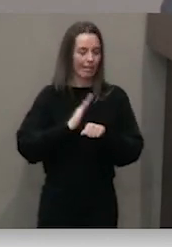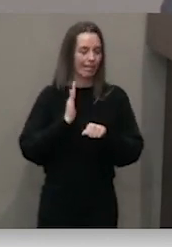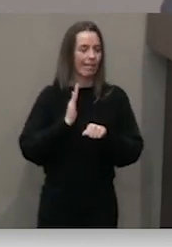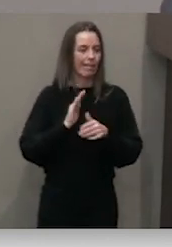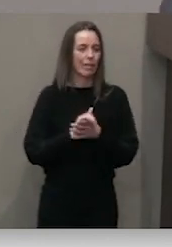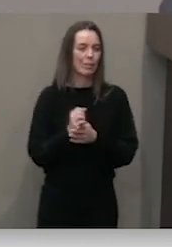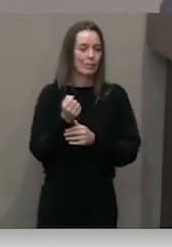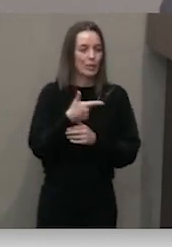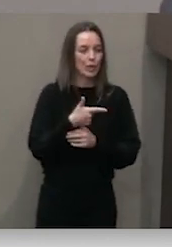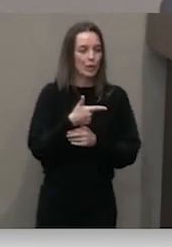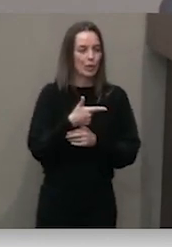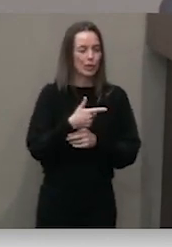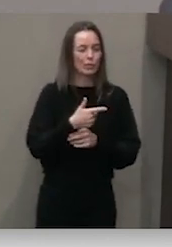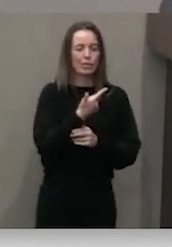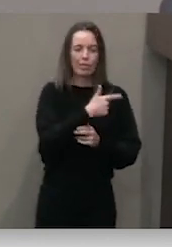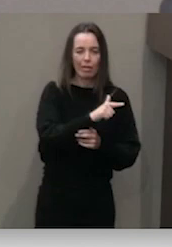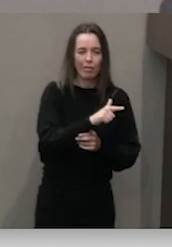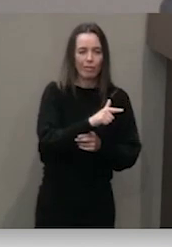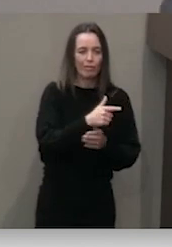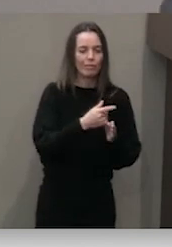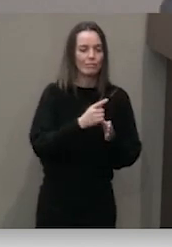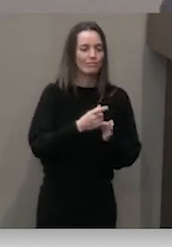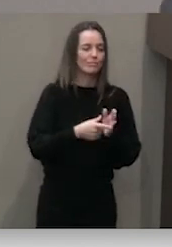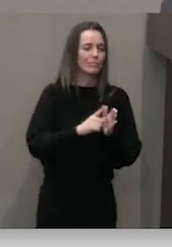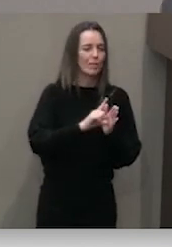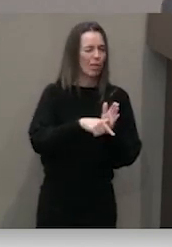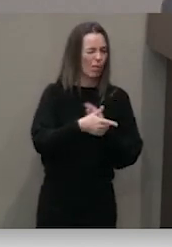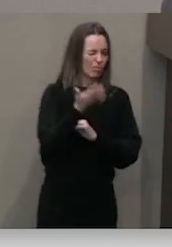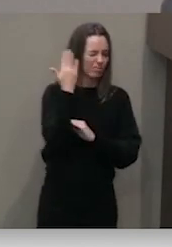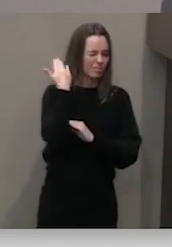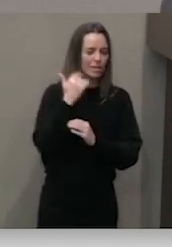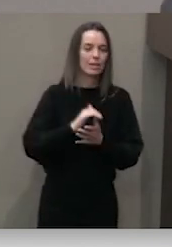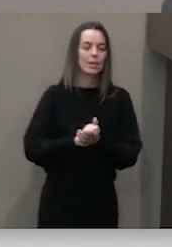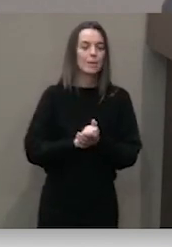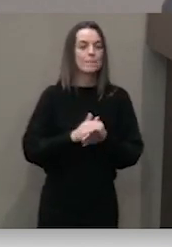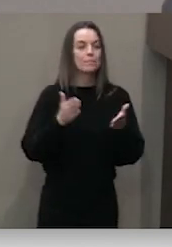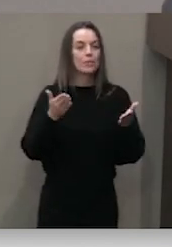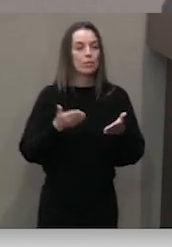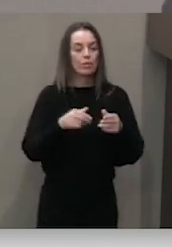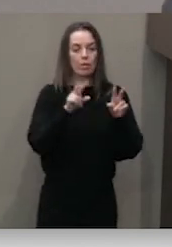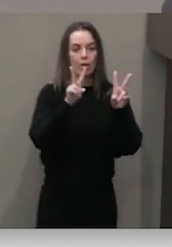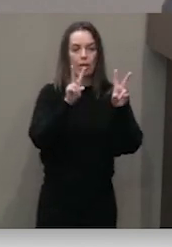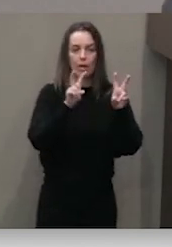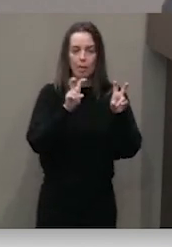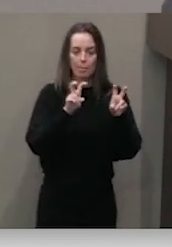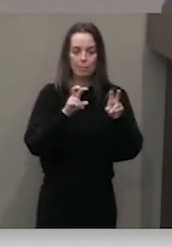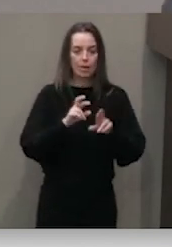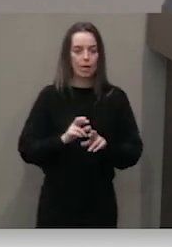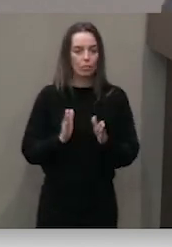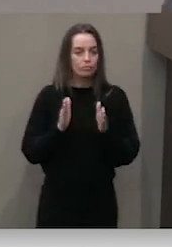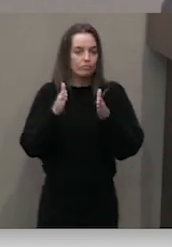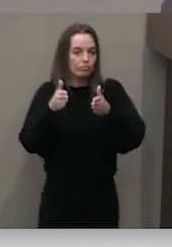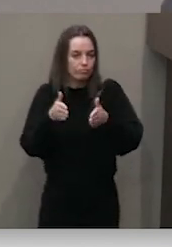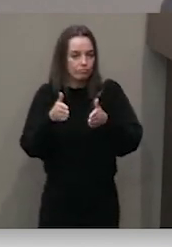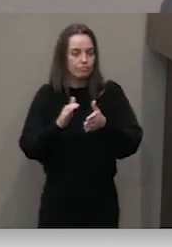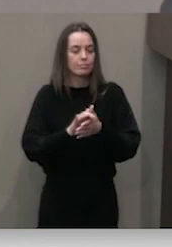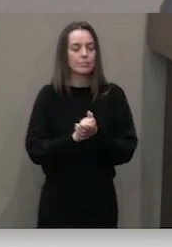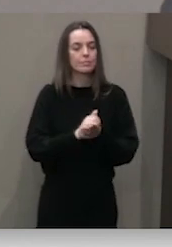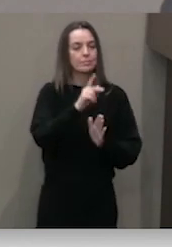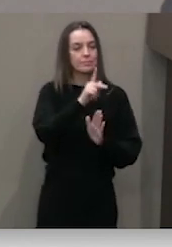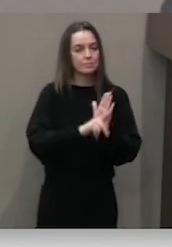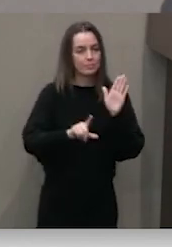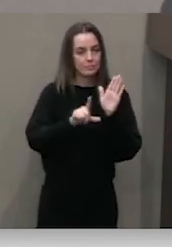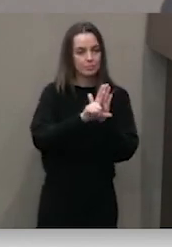outras circunstâncias em que a gente vem também com a pauta um pouco mais sobrecarregada, né, para tratar especificamente de projetos de leis na